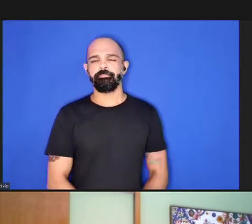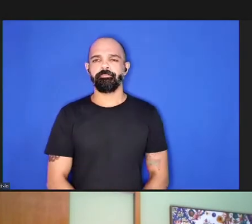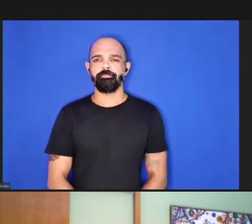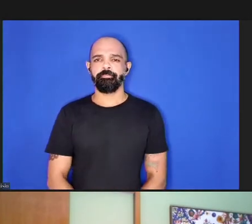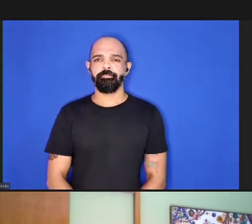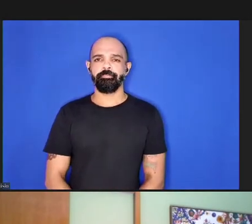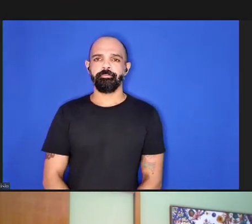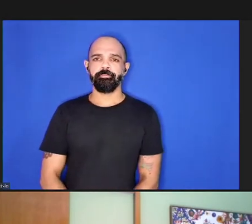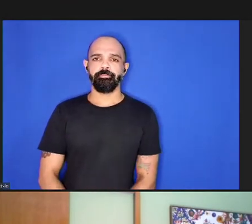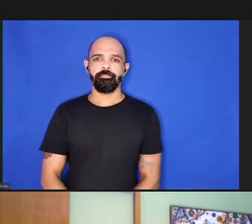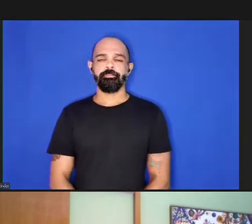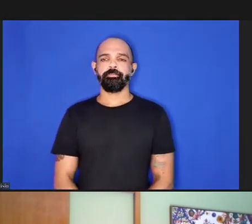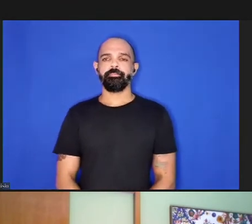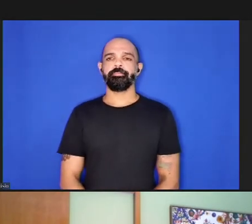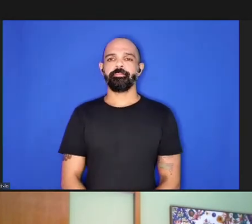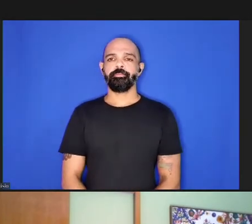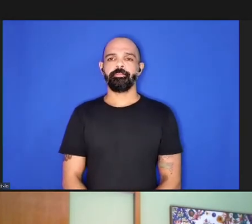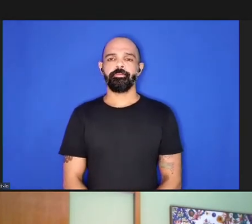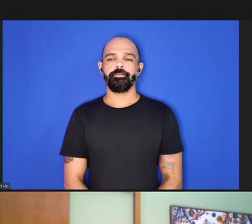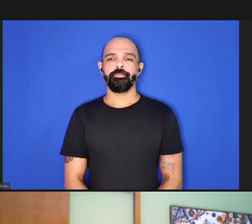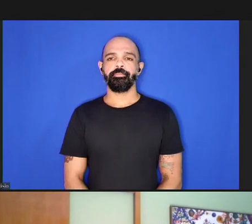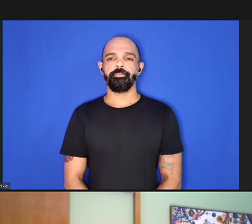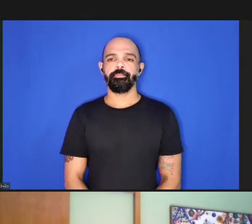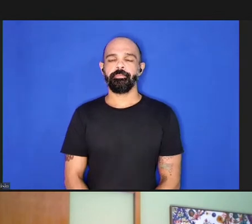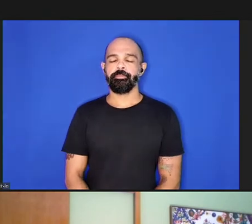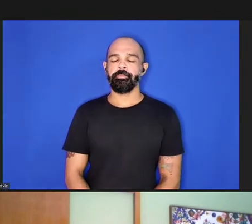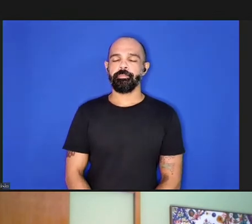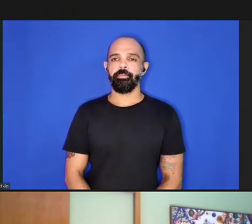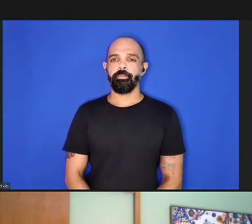Outra pergunta mais ou menos direcionada